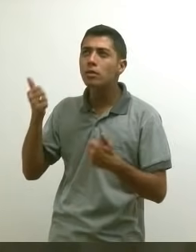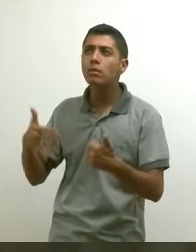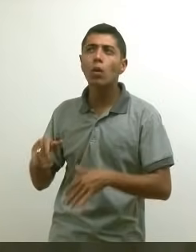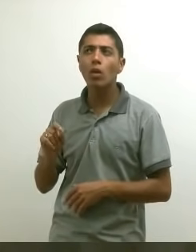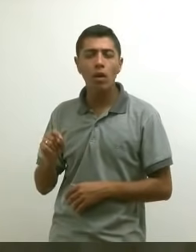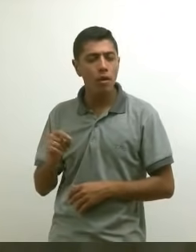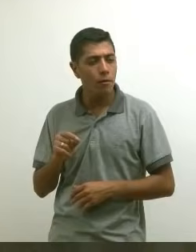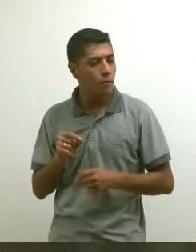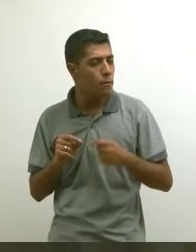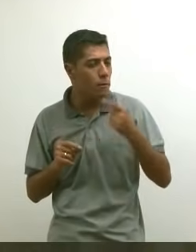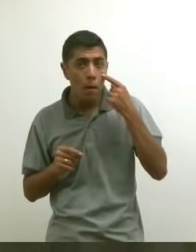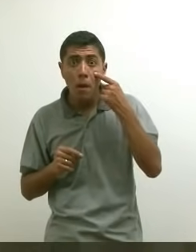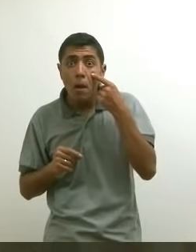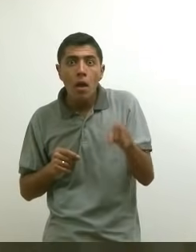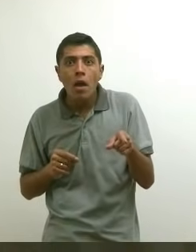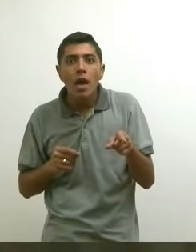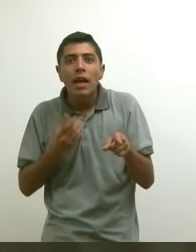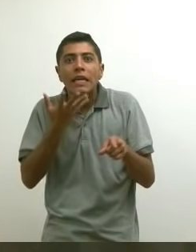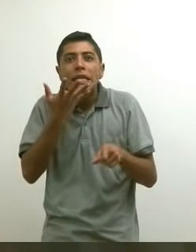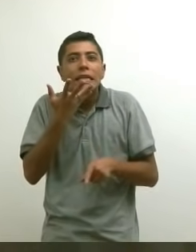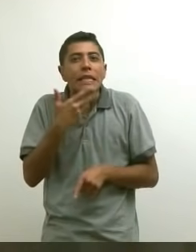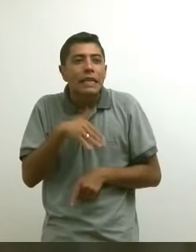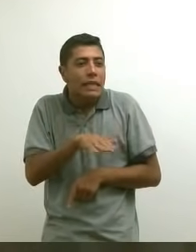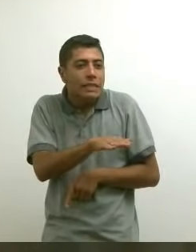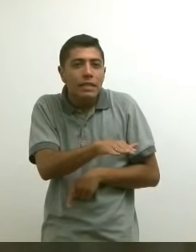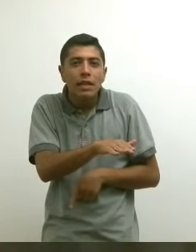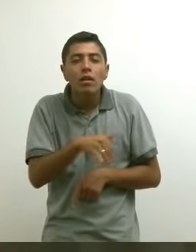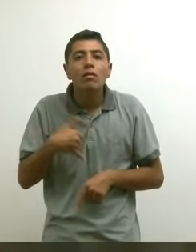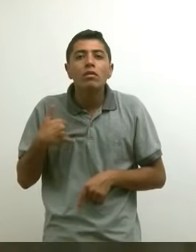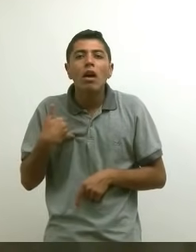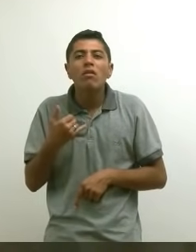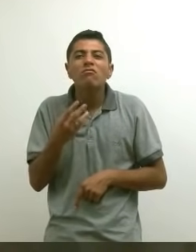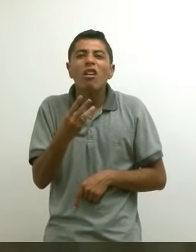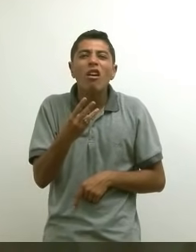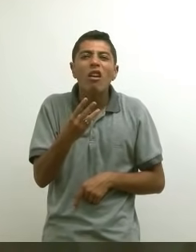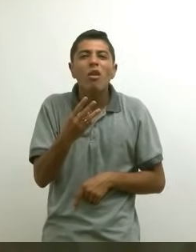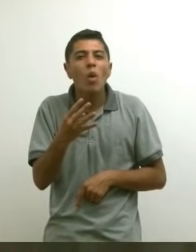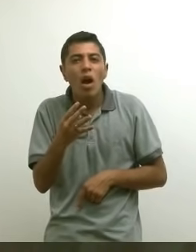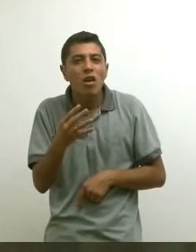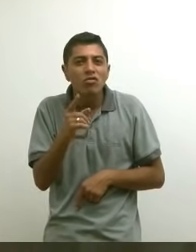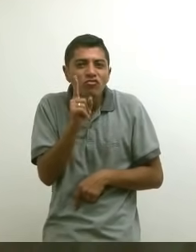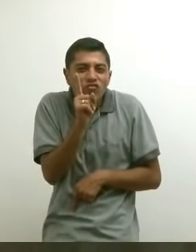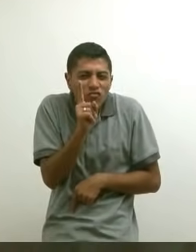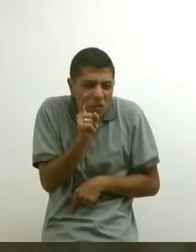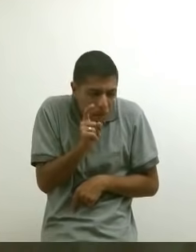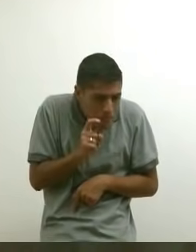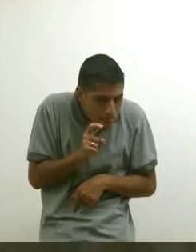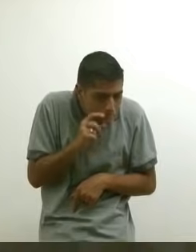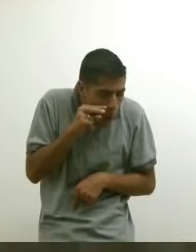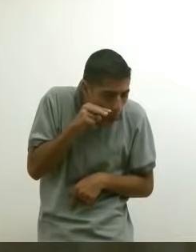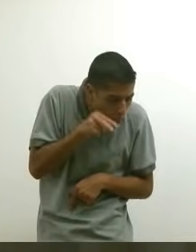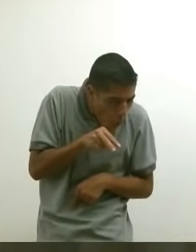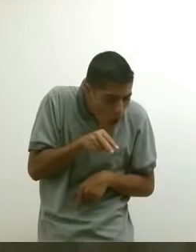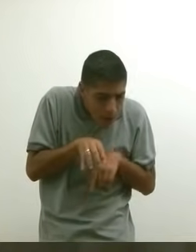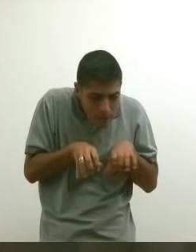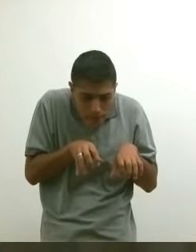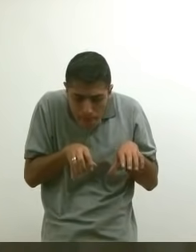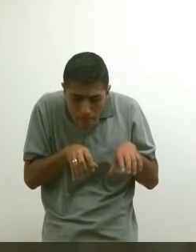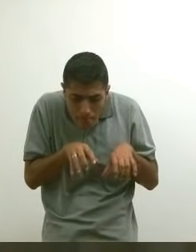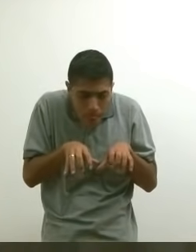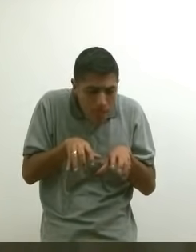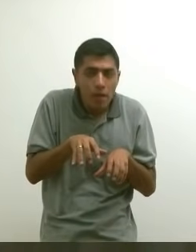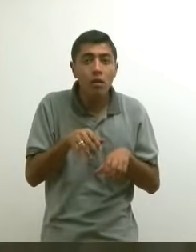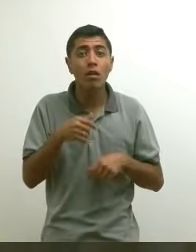eu tinha 20 minutos para me preparar essa criança ficou 20 minutos agachado olhando alguma coisa ou seja